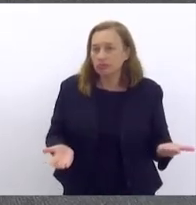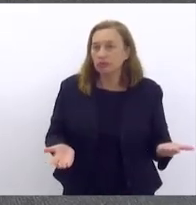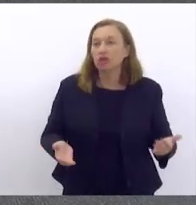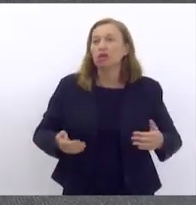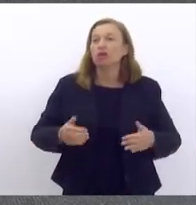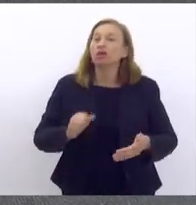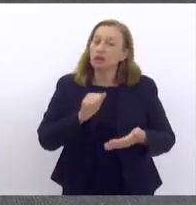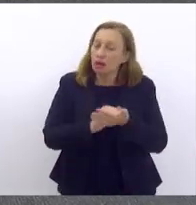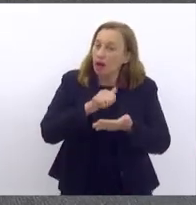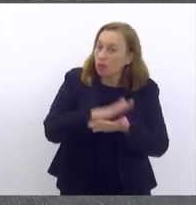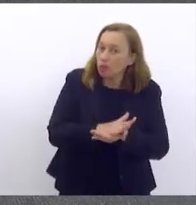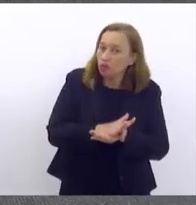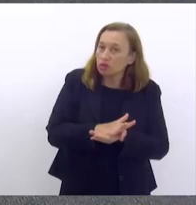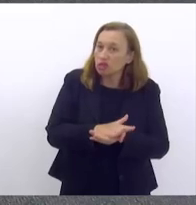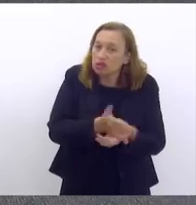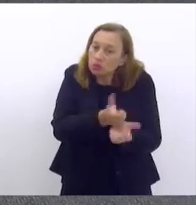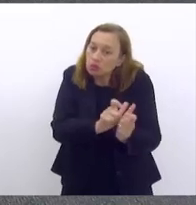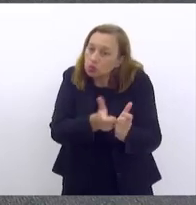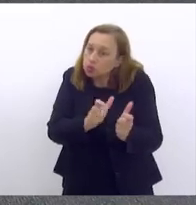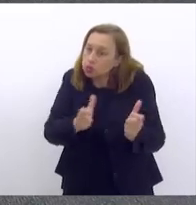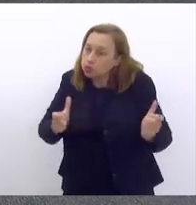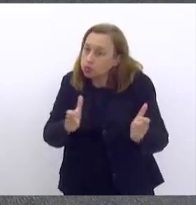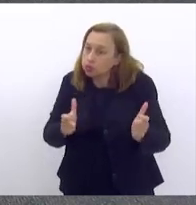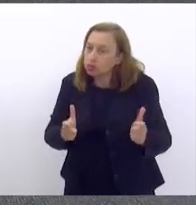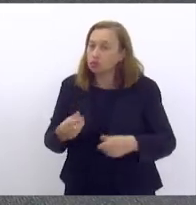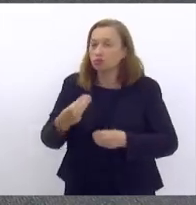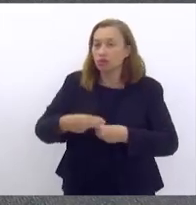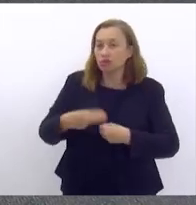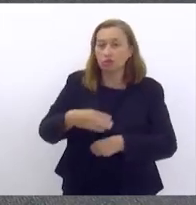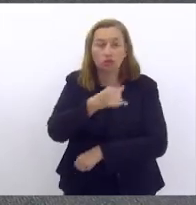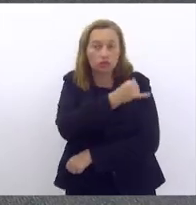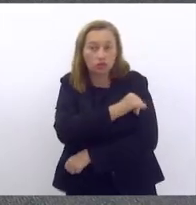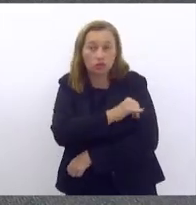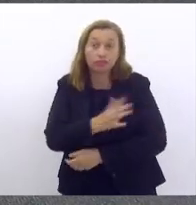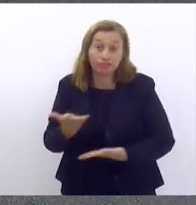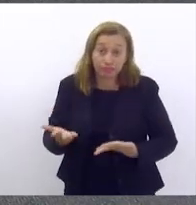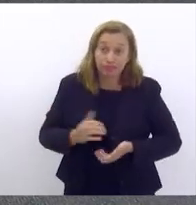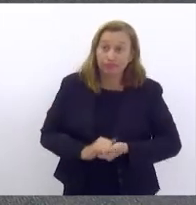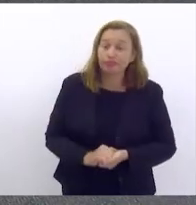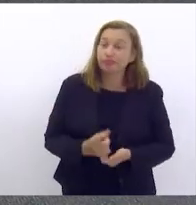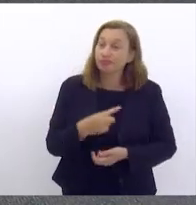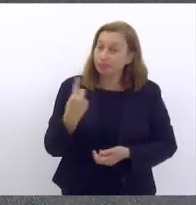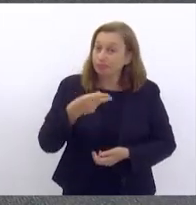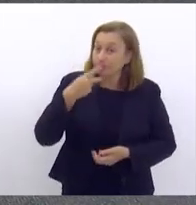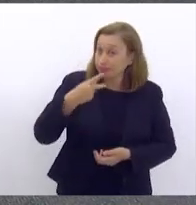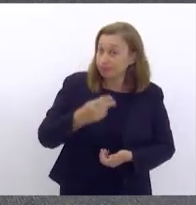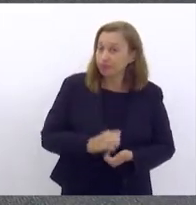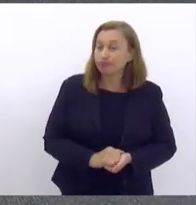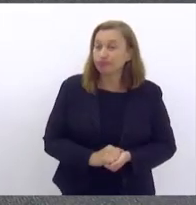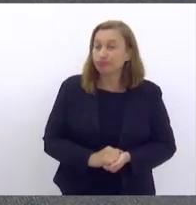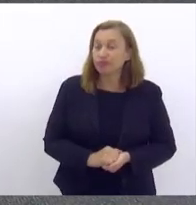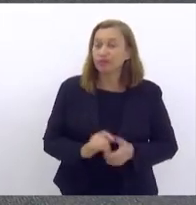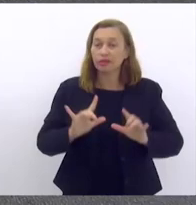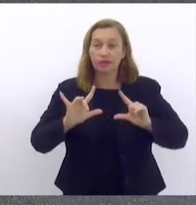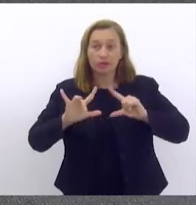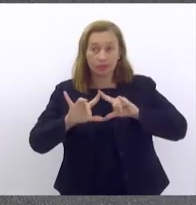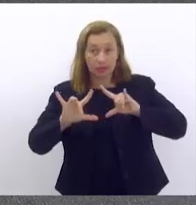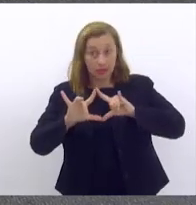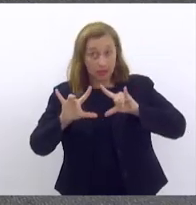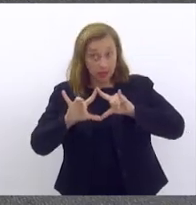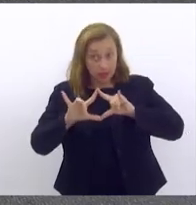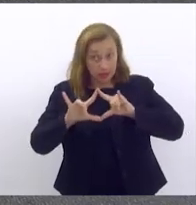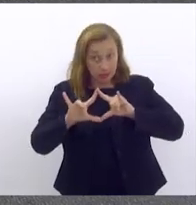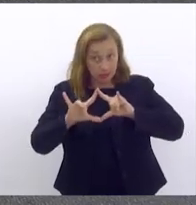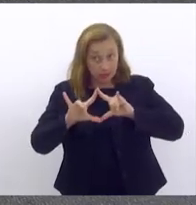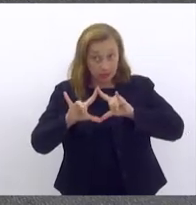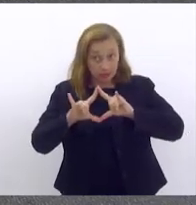multa reinando no município do Rio de Janeiro. Como nós nomeamos a milícia